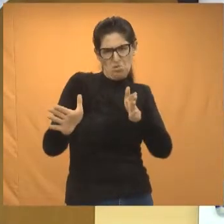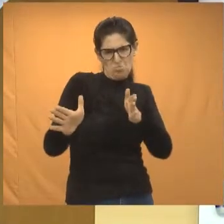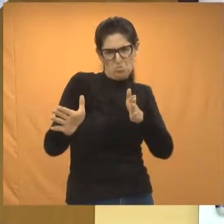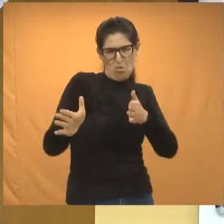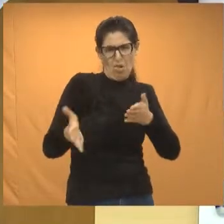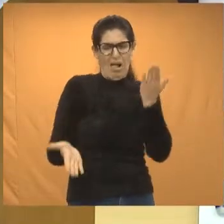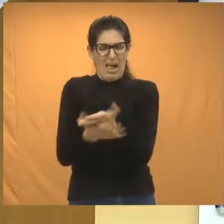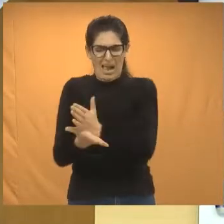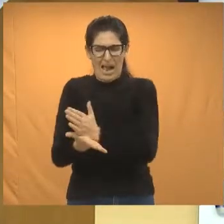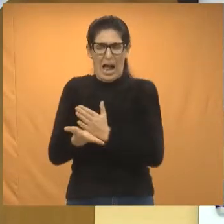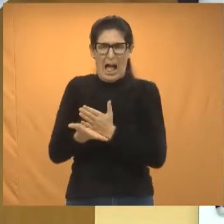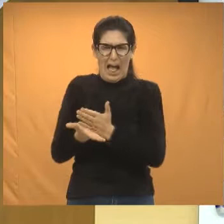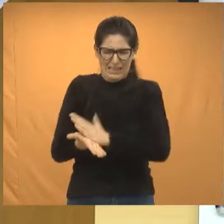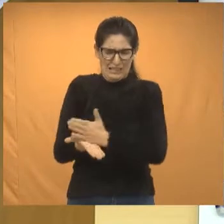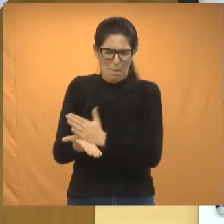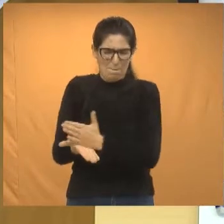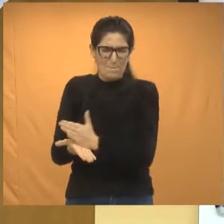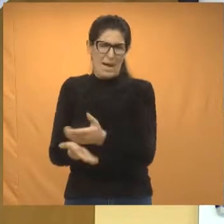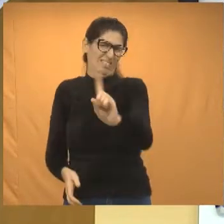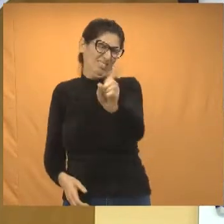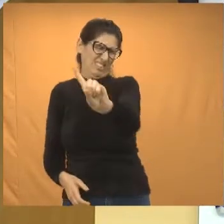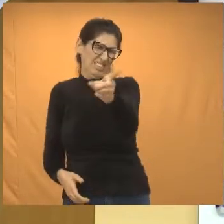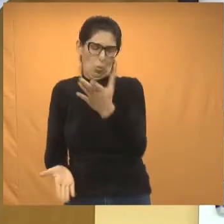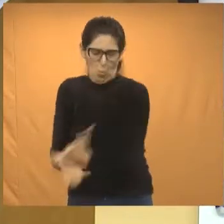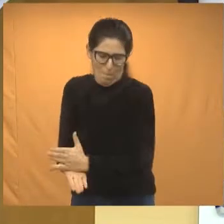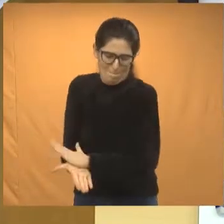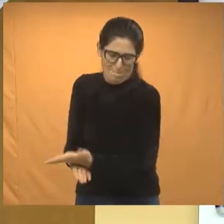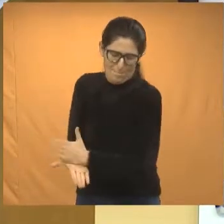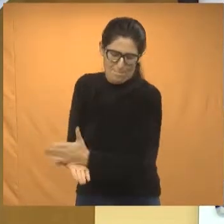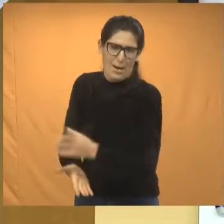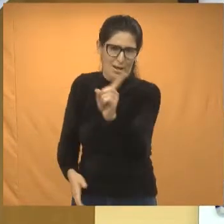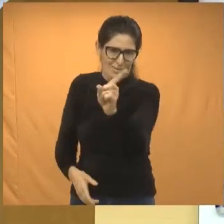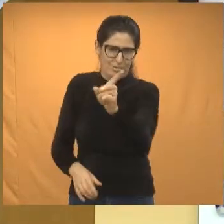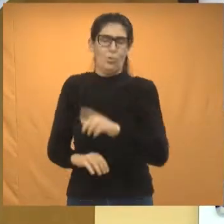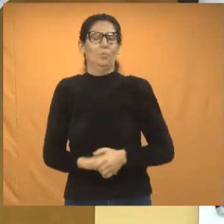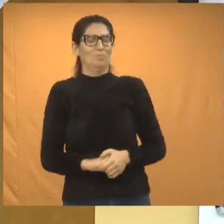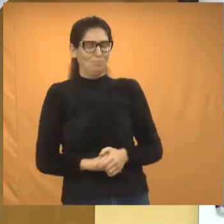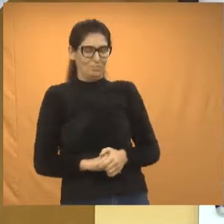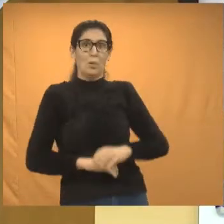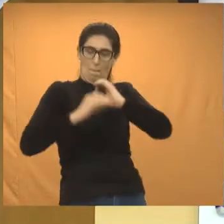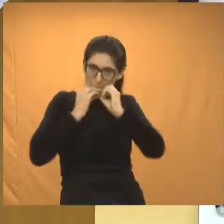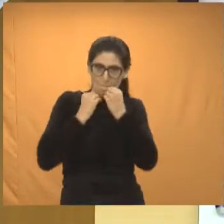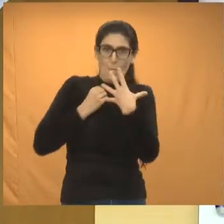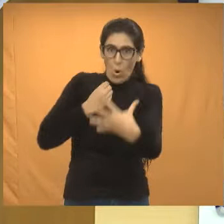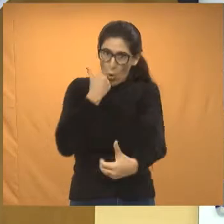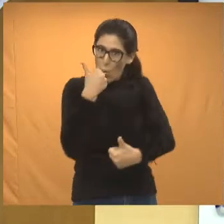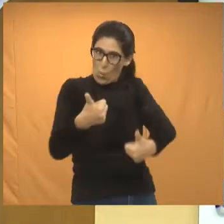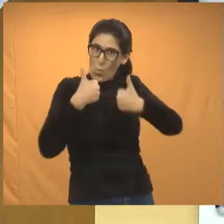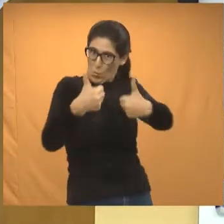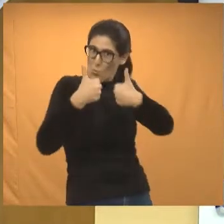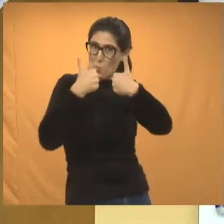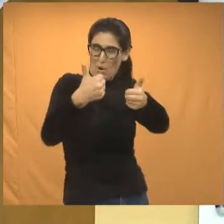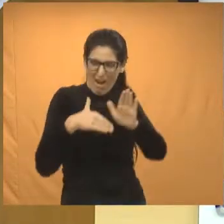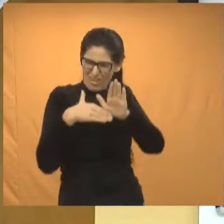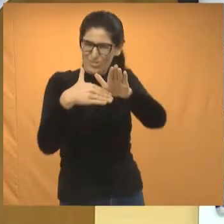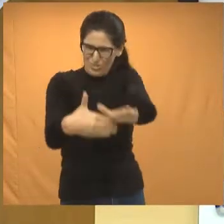contrário. Vejo isso com muito bons olhos, acho que é uma sacada legal, acho que isso vai ajudar, vai